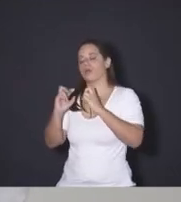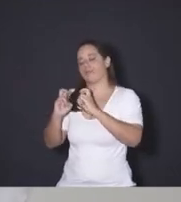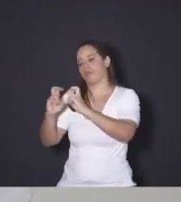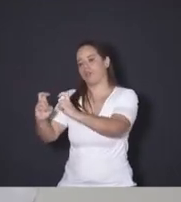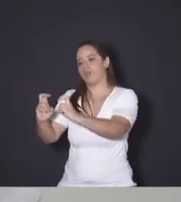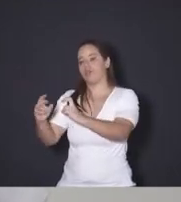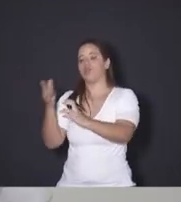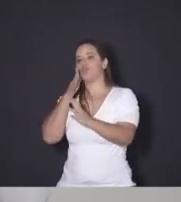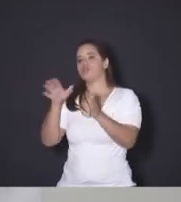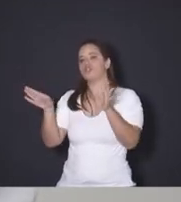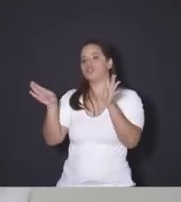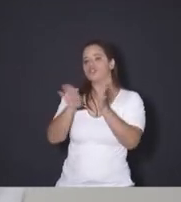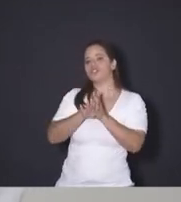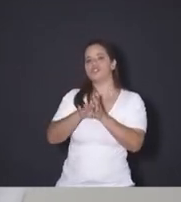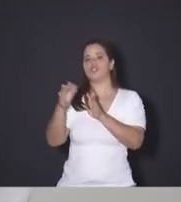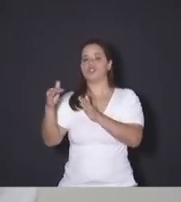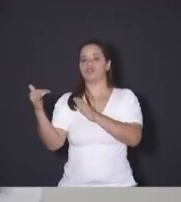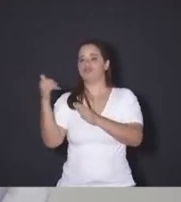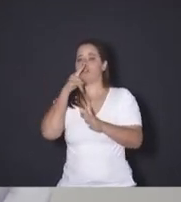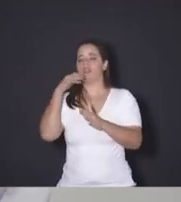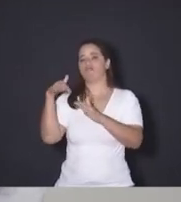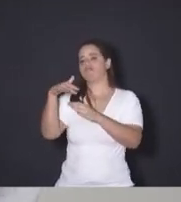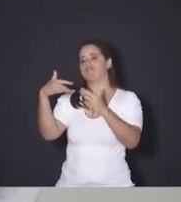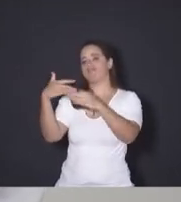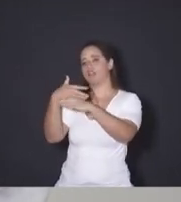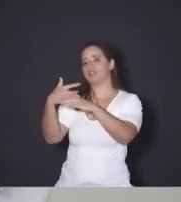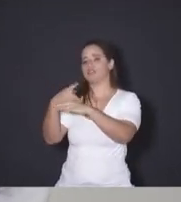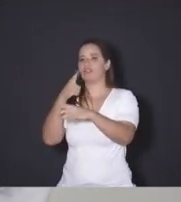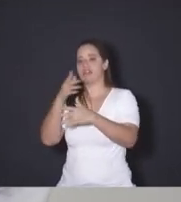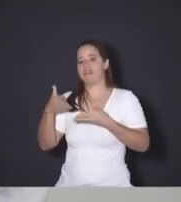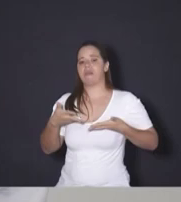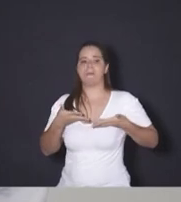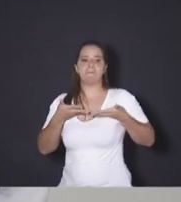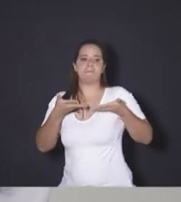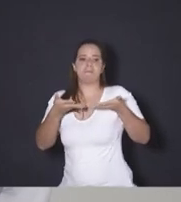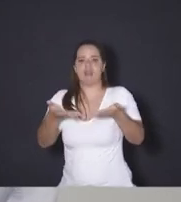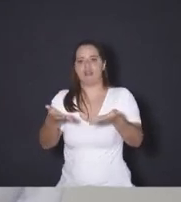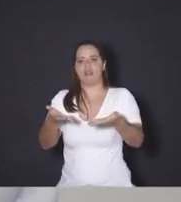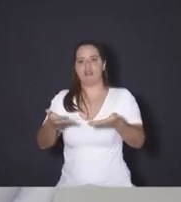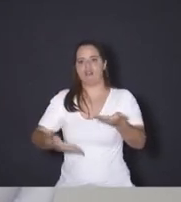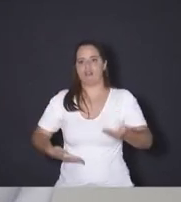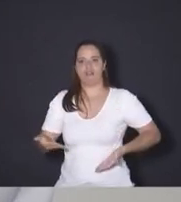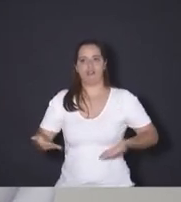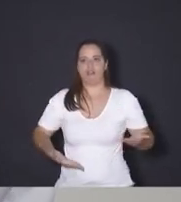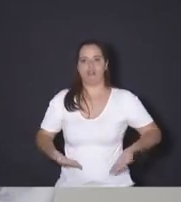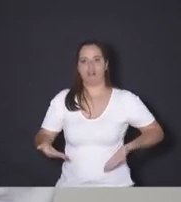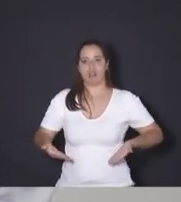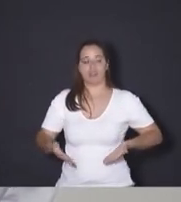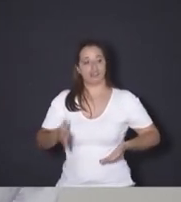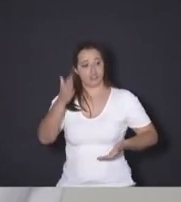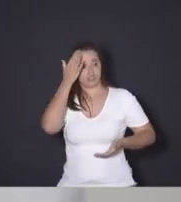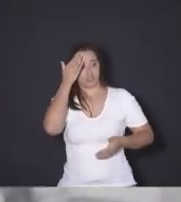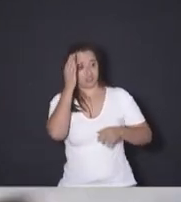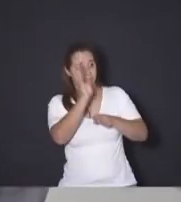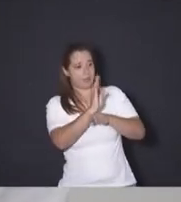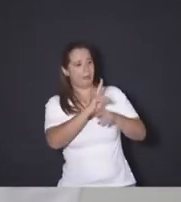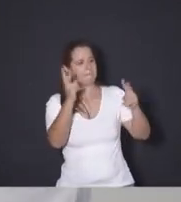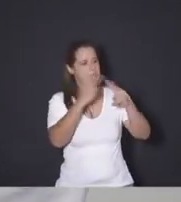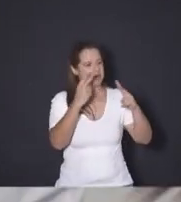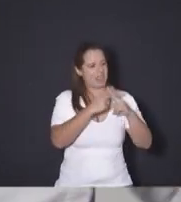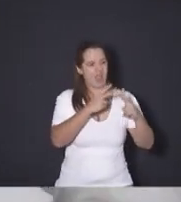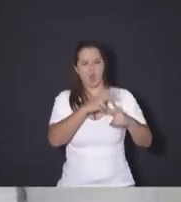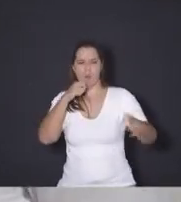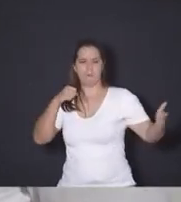chegar na parte nobre da cidade pra servir né mas quando ela sai do bairro já brigou com vizinhos já